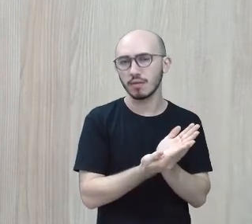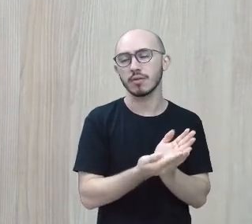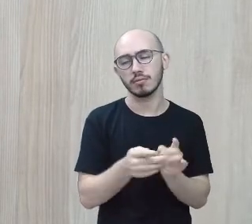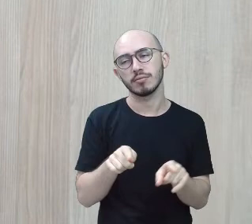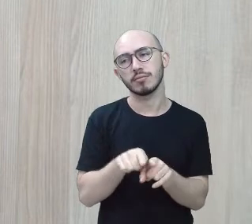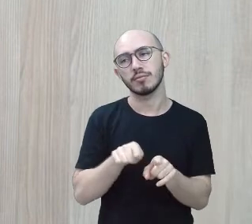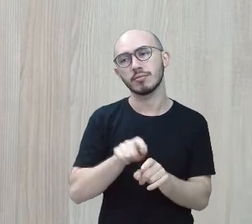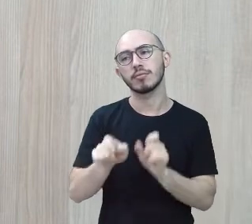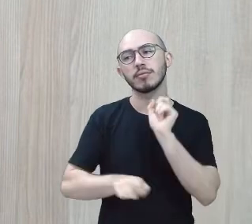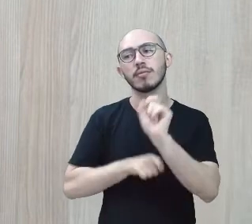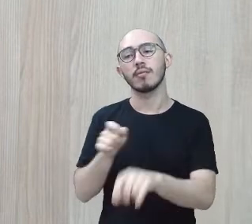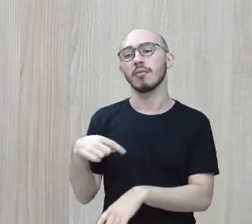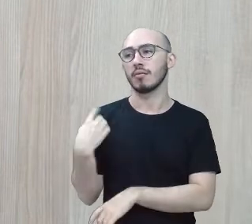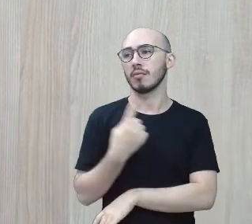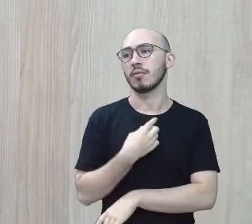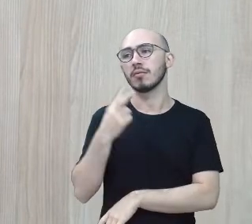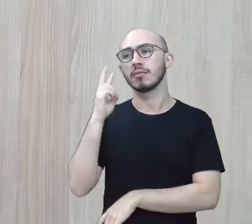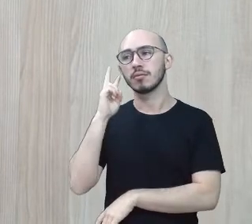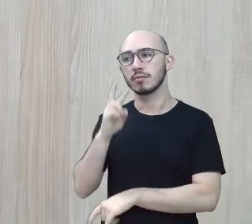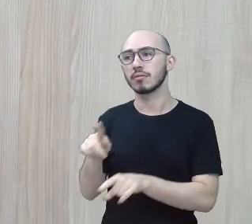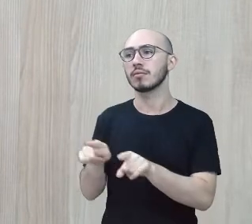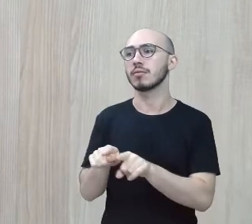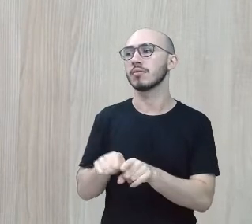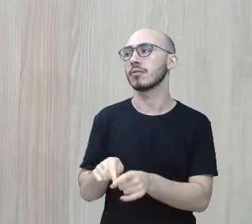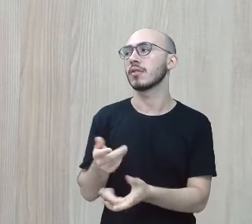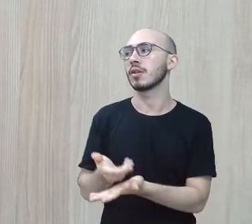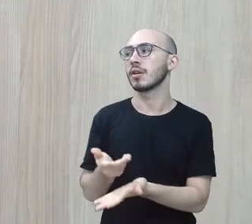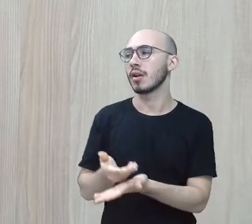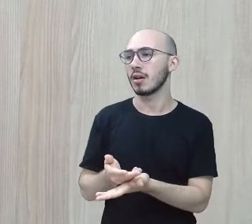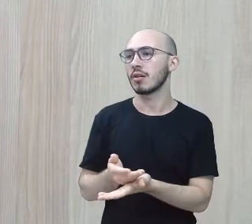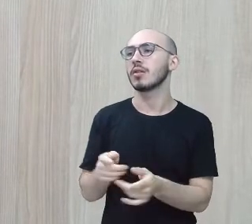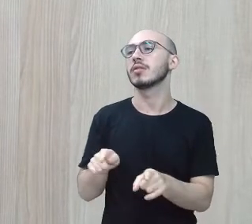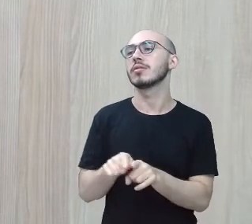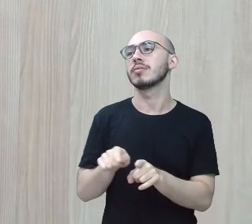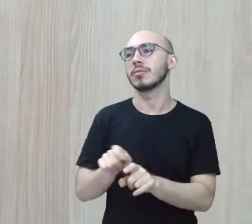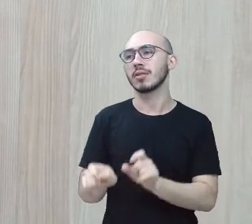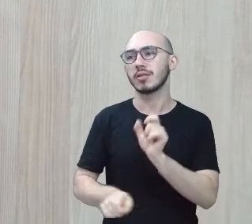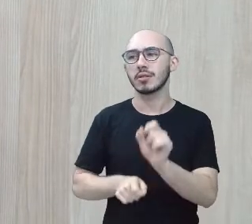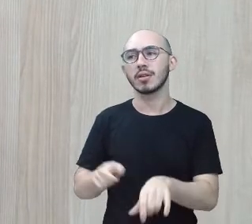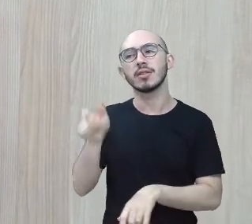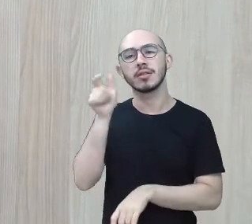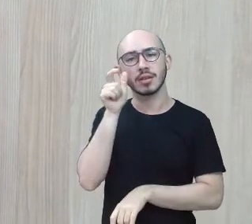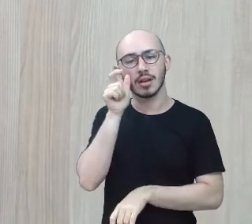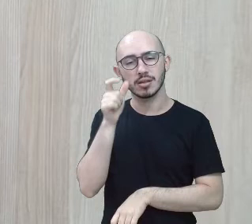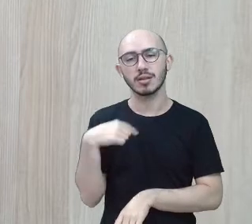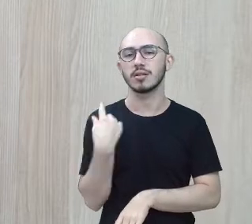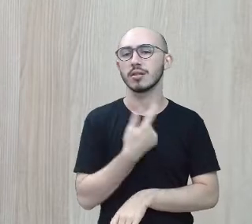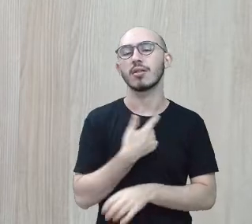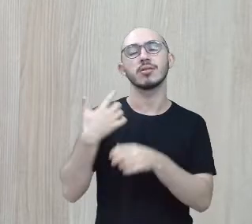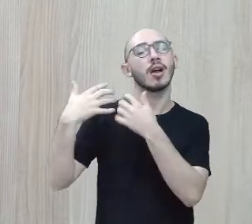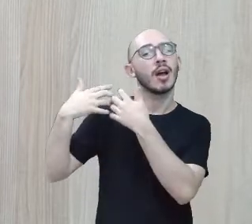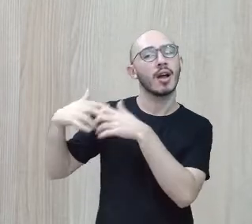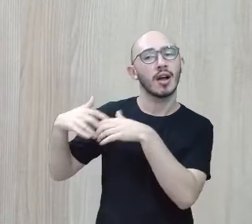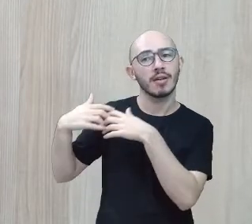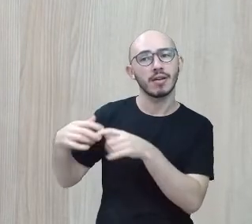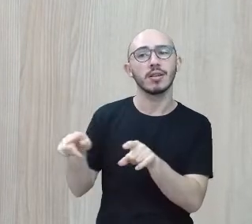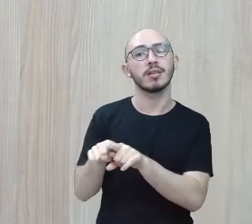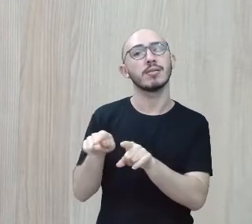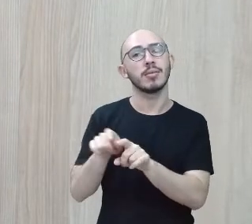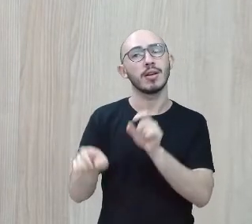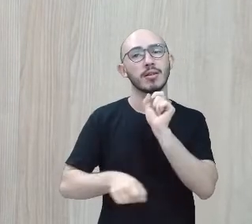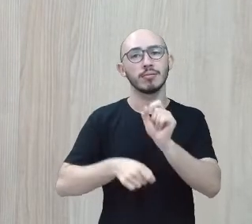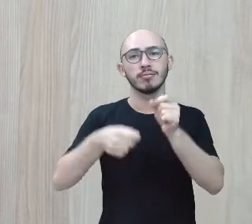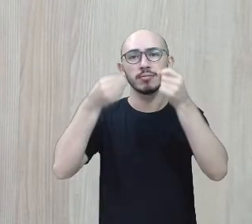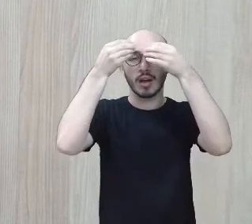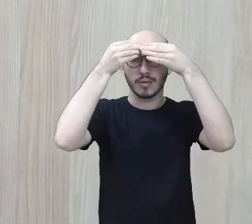diário, que a gente já viu em aulas anteriores. É bem engraçado como a gente consegue pensar fora da caixinha, né? Quem sabe no futuro a